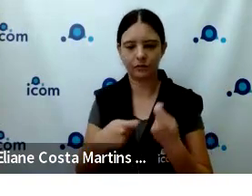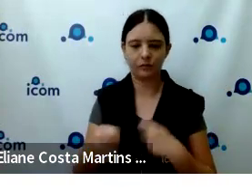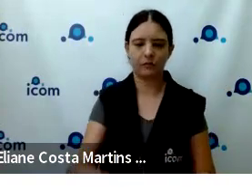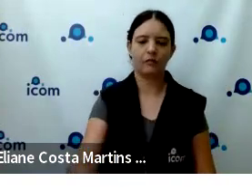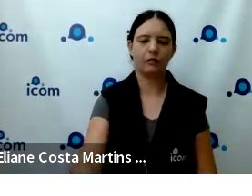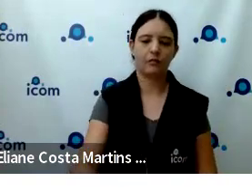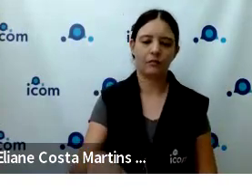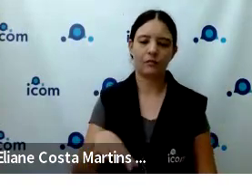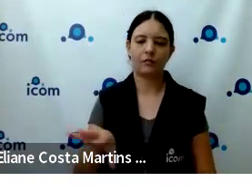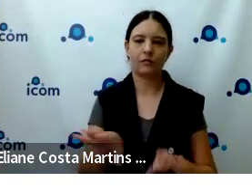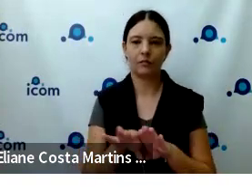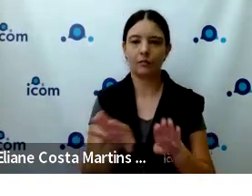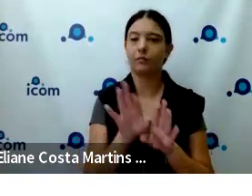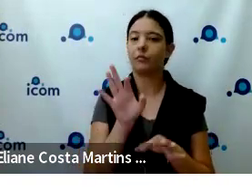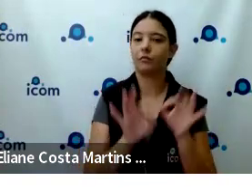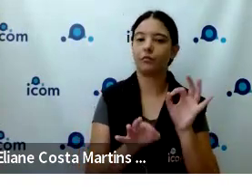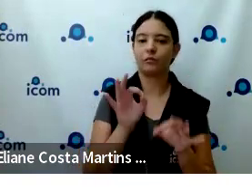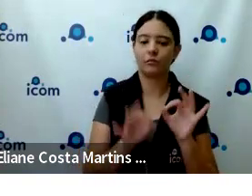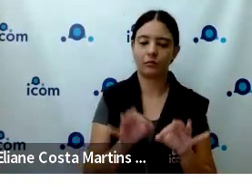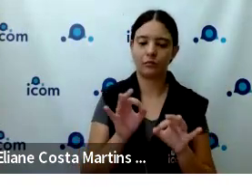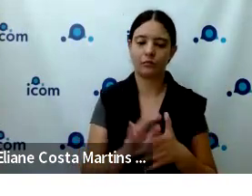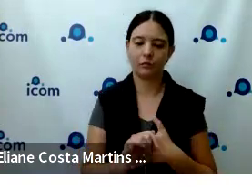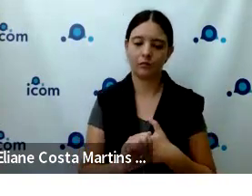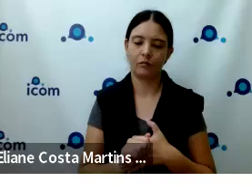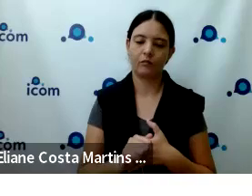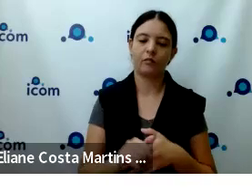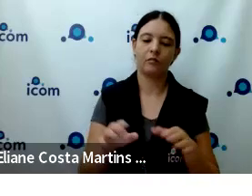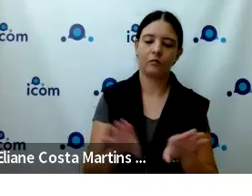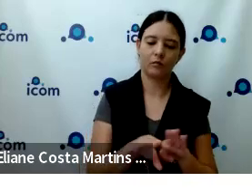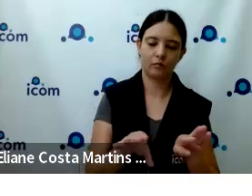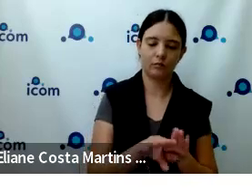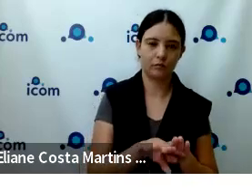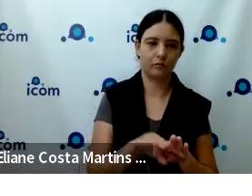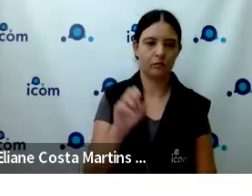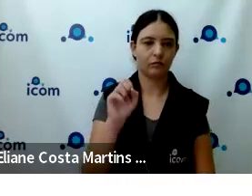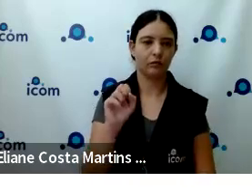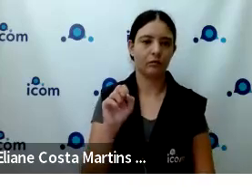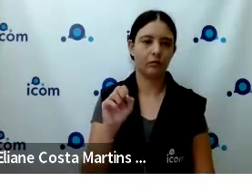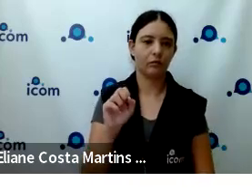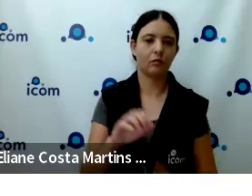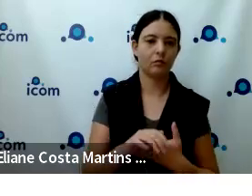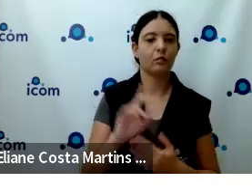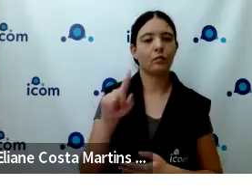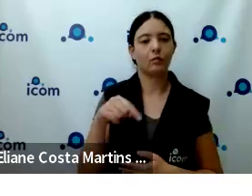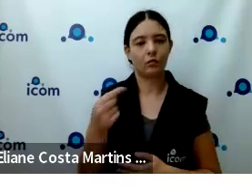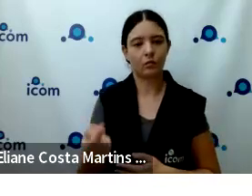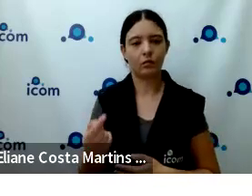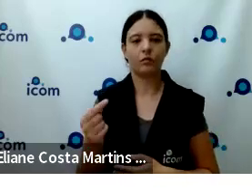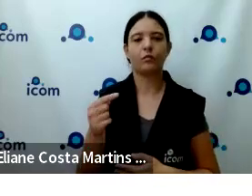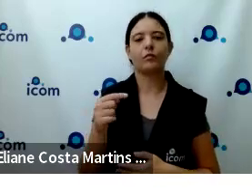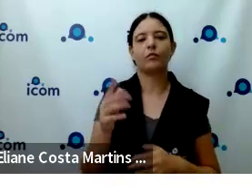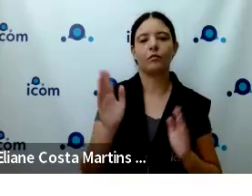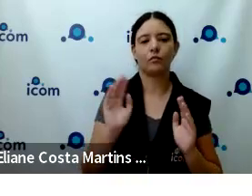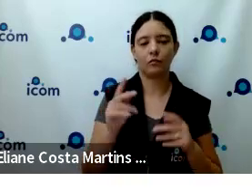e judiciais, como as habituais vias de recurso. Após o que me concentrarei